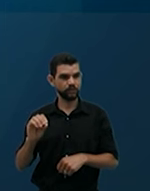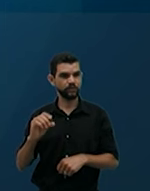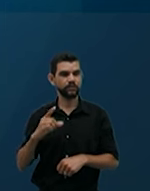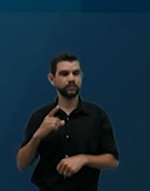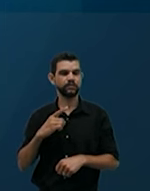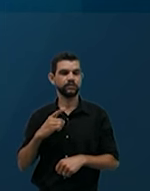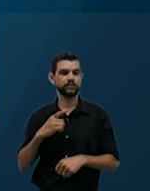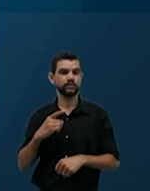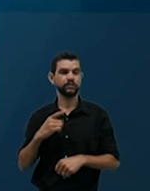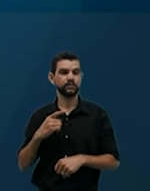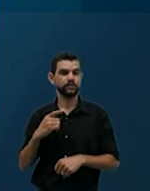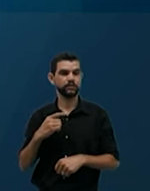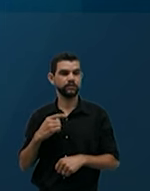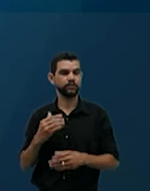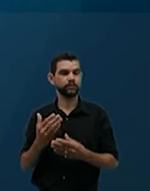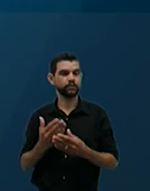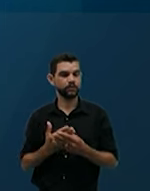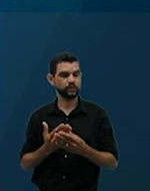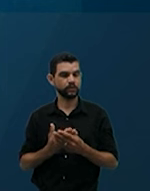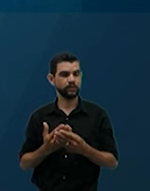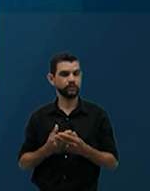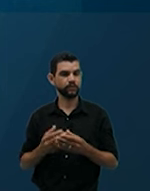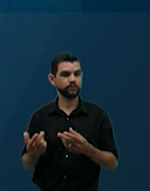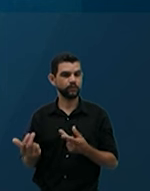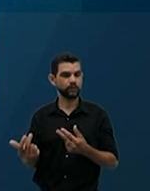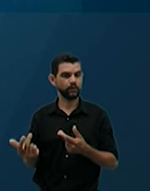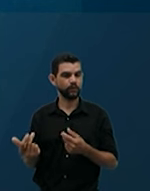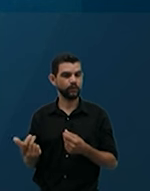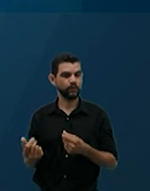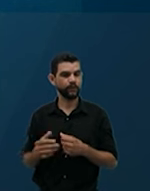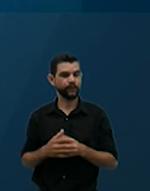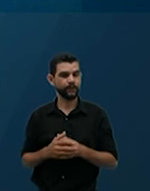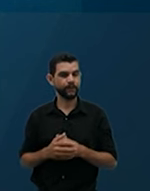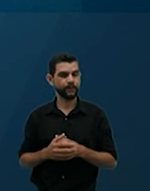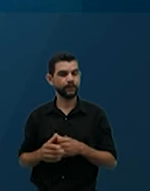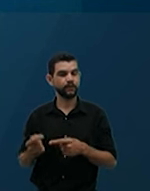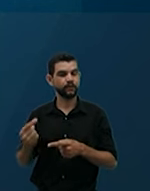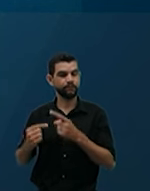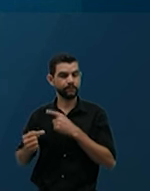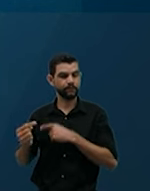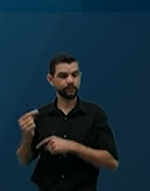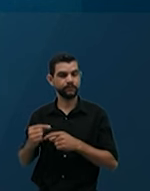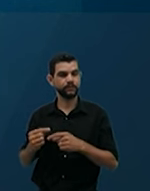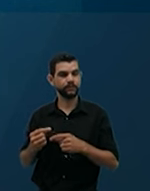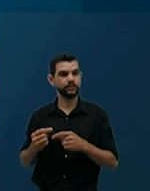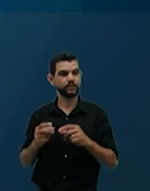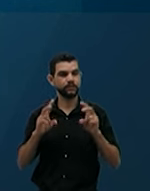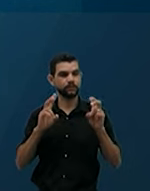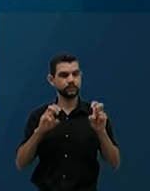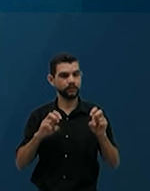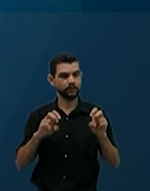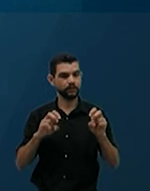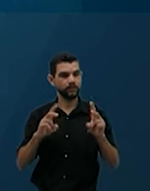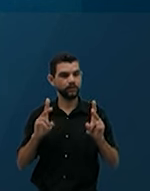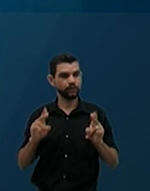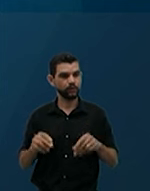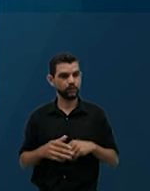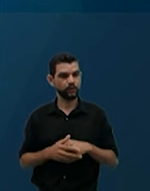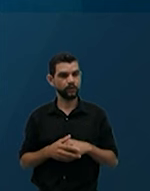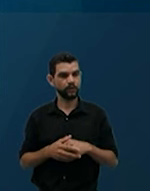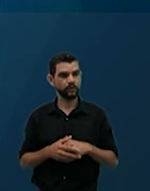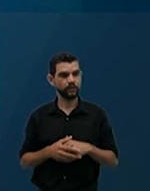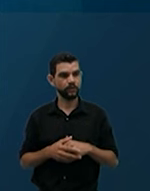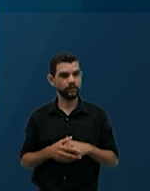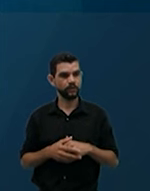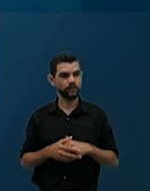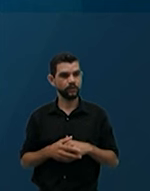desta feita, na esteira dos precedentes que se menciona, porque o acordo do Tribunal de Origem apenas seria desafiável